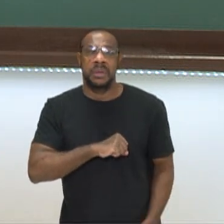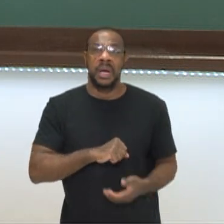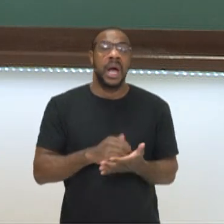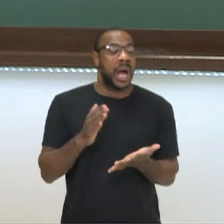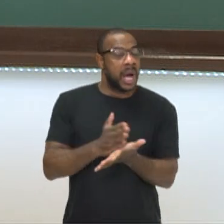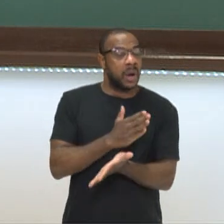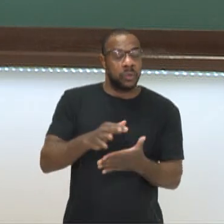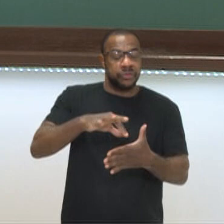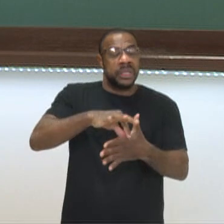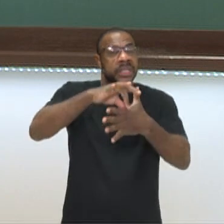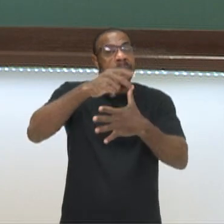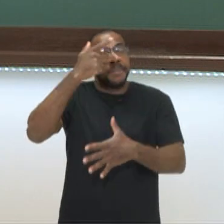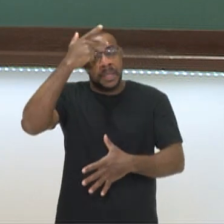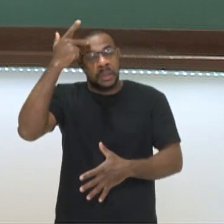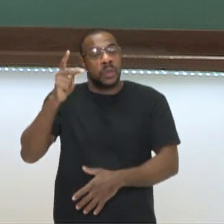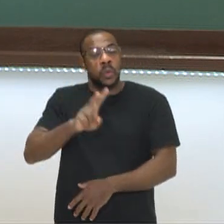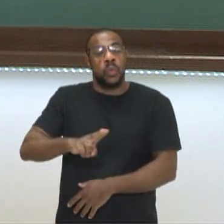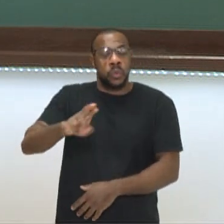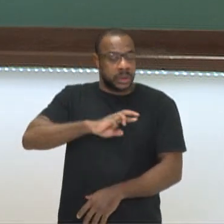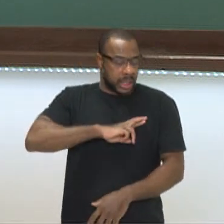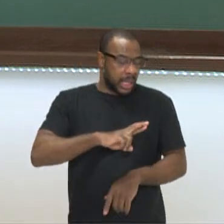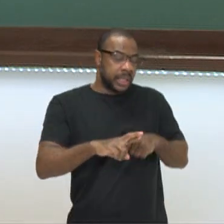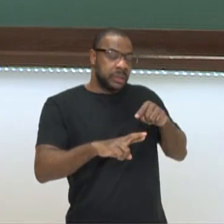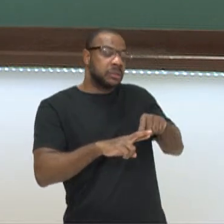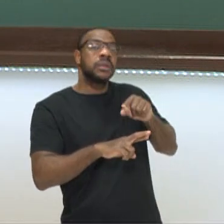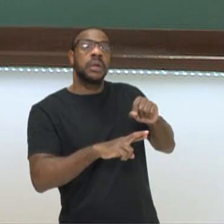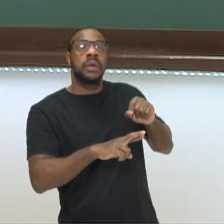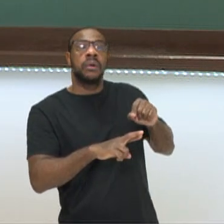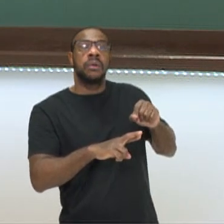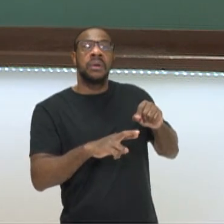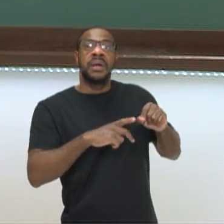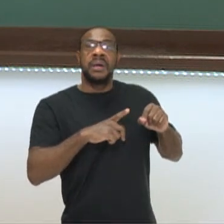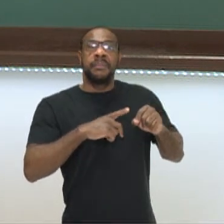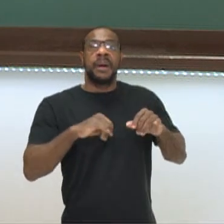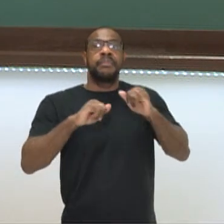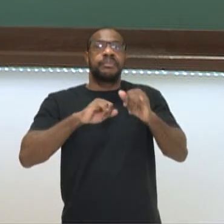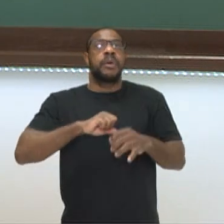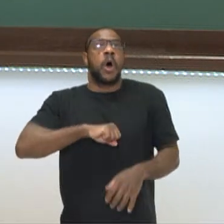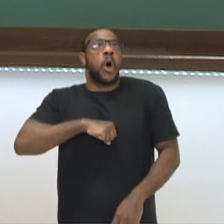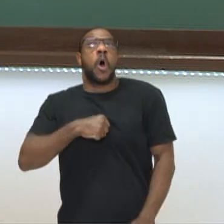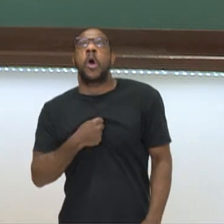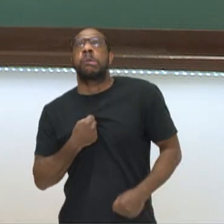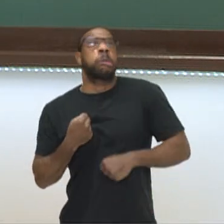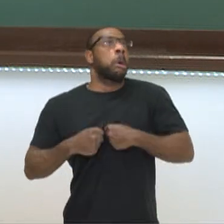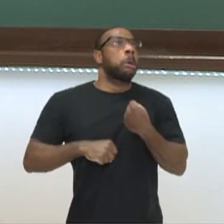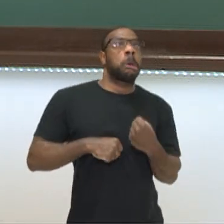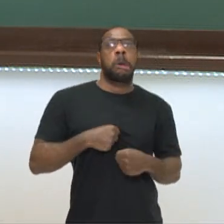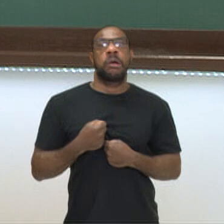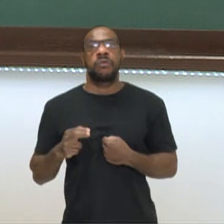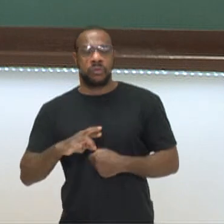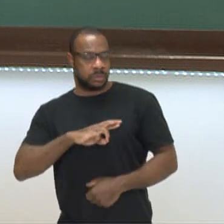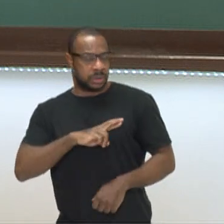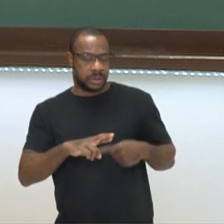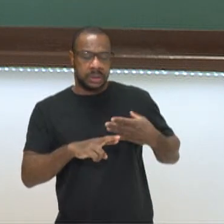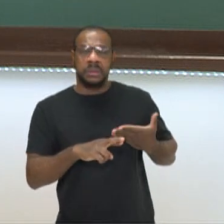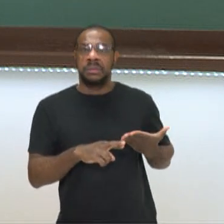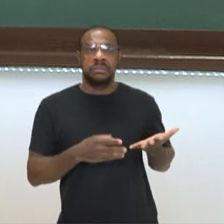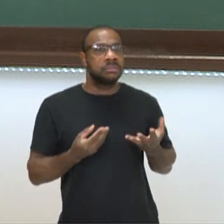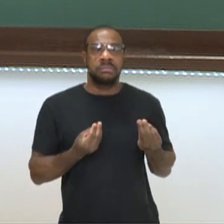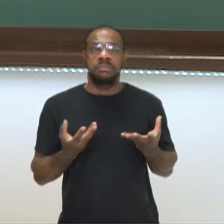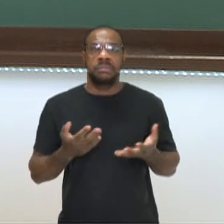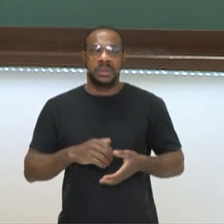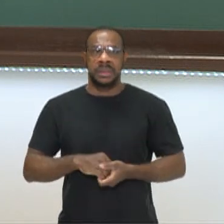líderes, algumas pessoas usam da religião para pregar discurso de ódio, o que contraria a própria religião. Por exemplo, o